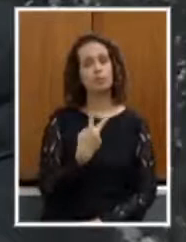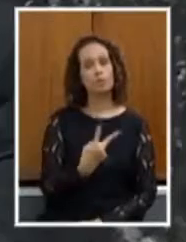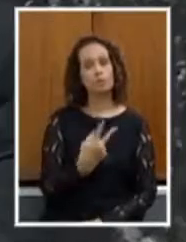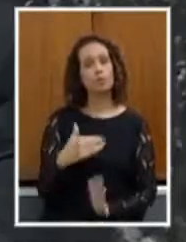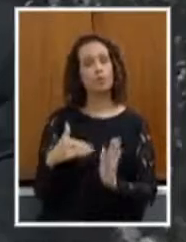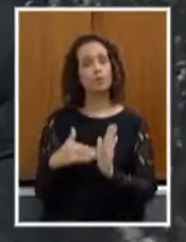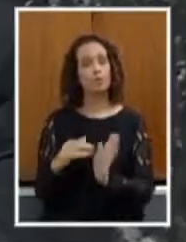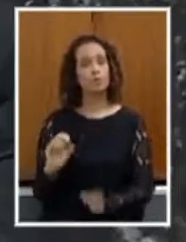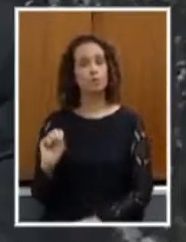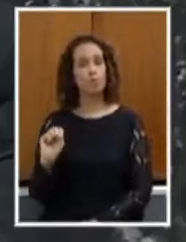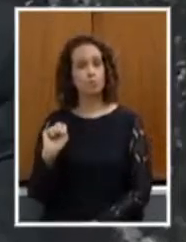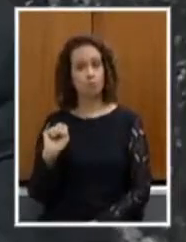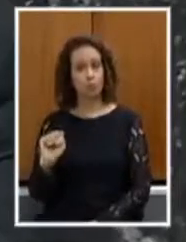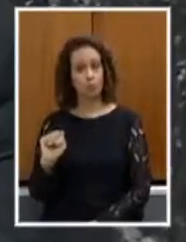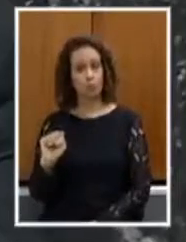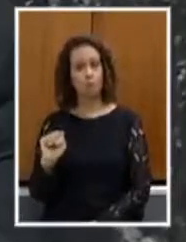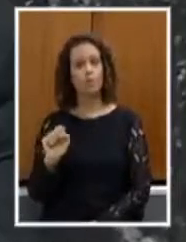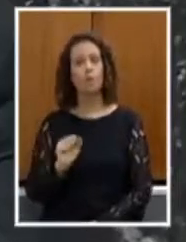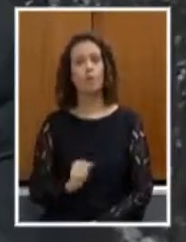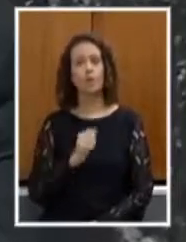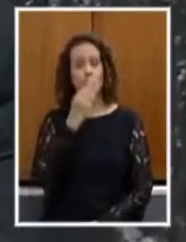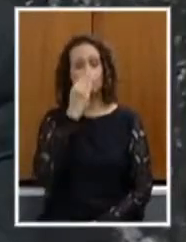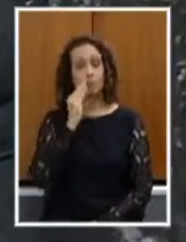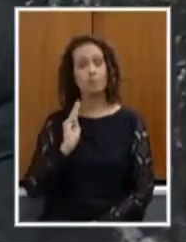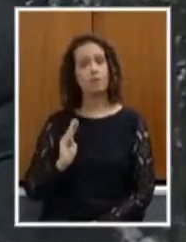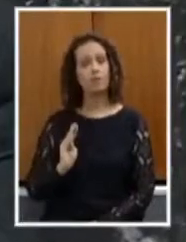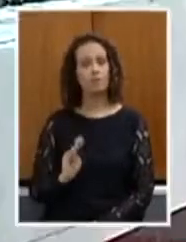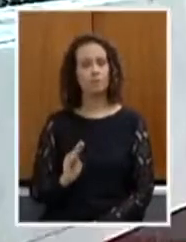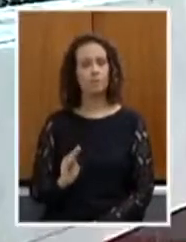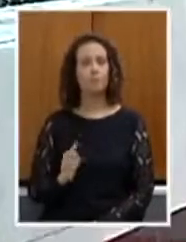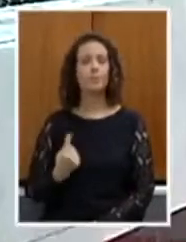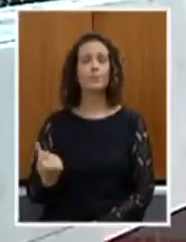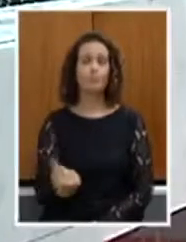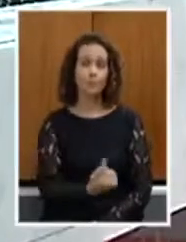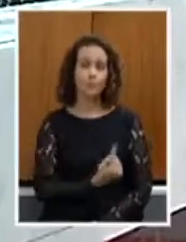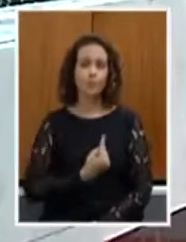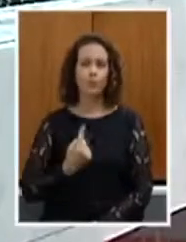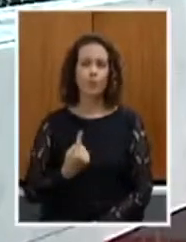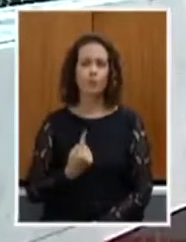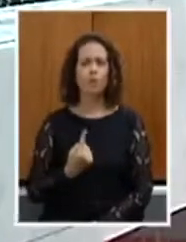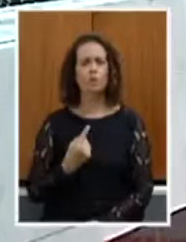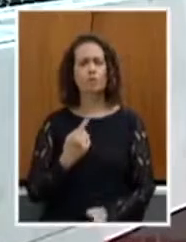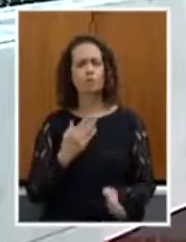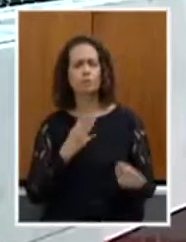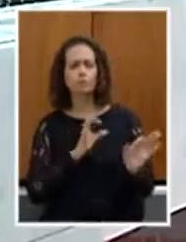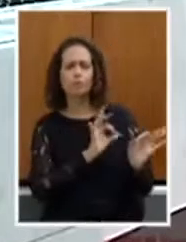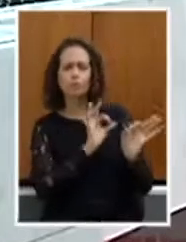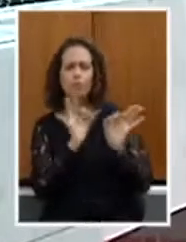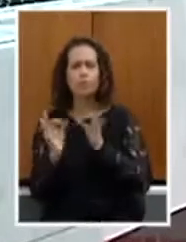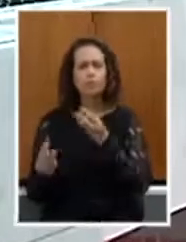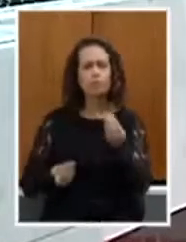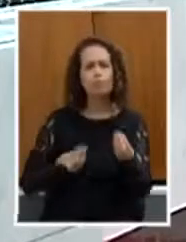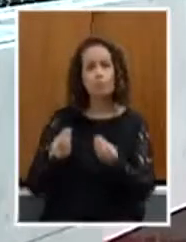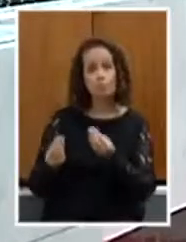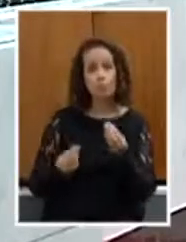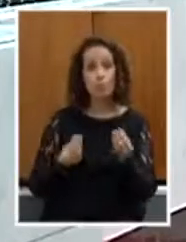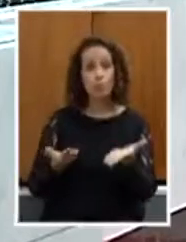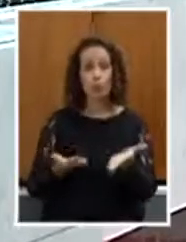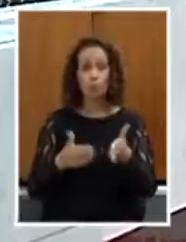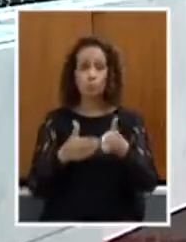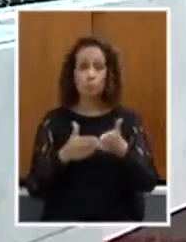a 8 pela rejeição. Nós iremos acompanhar o parecer